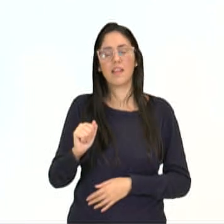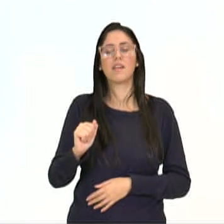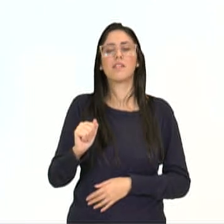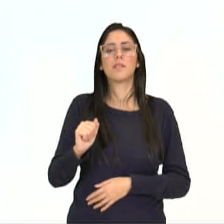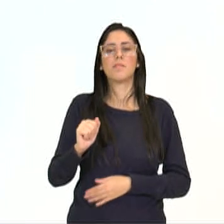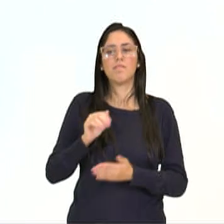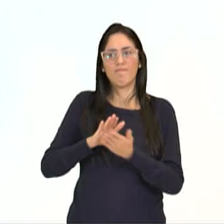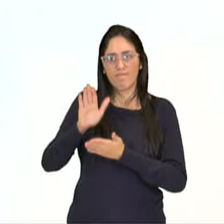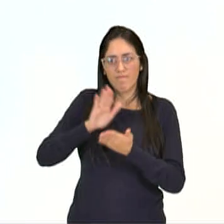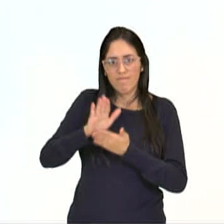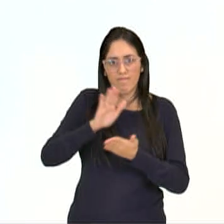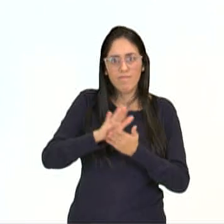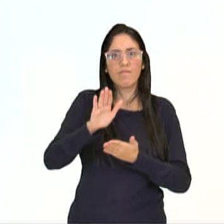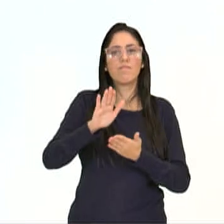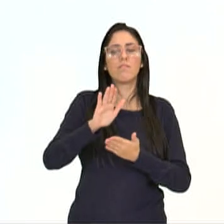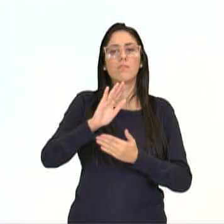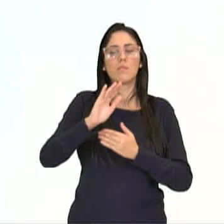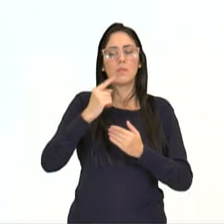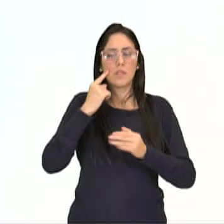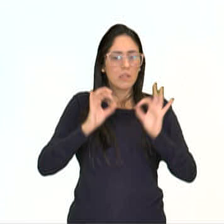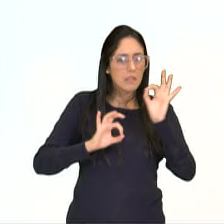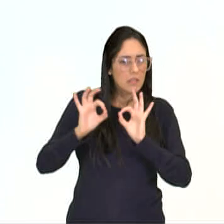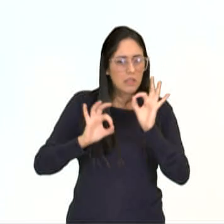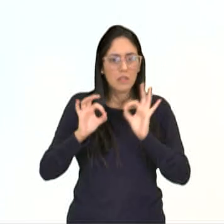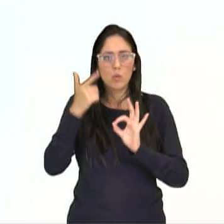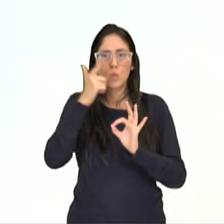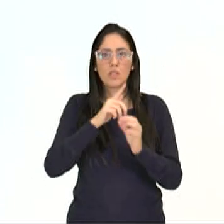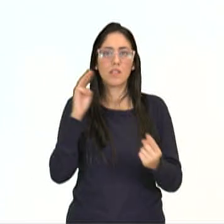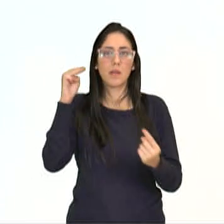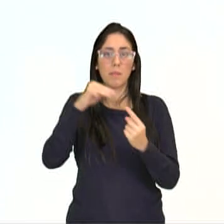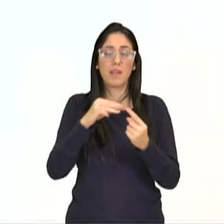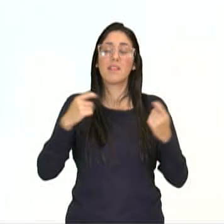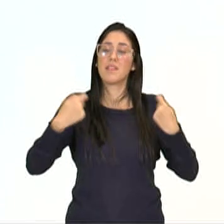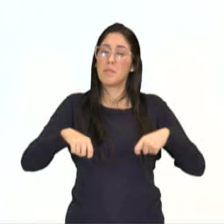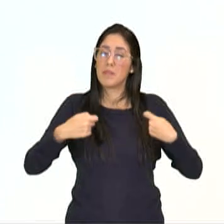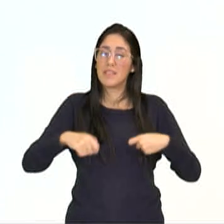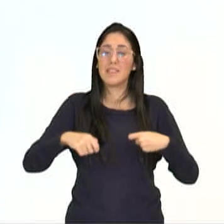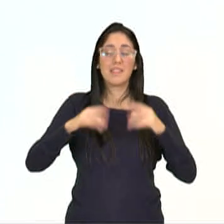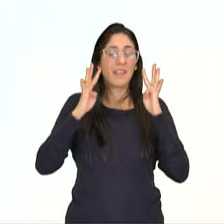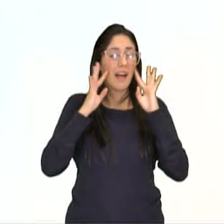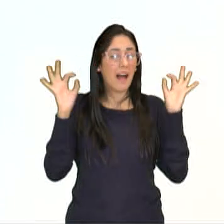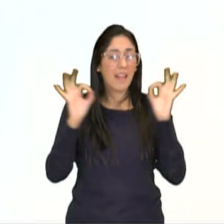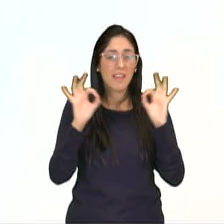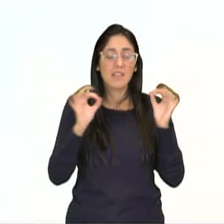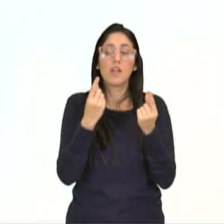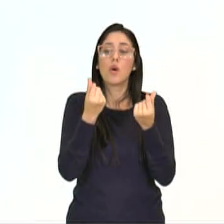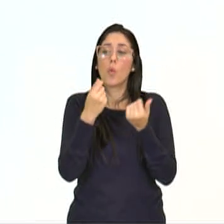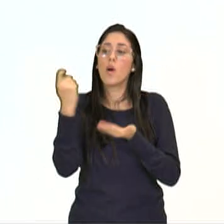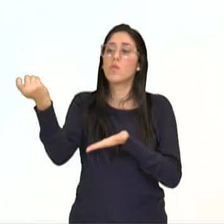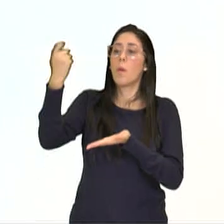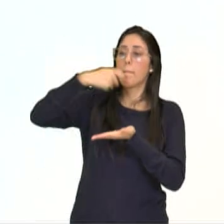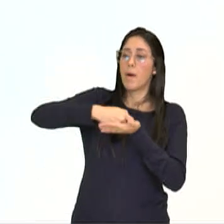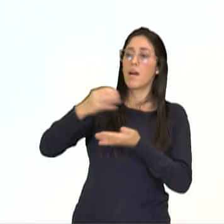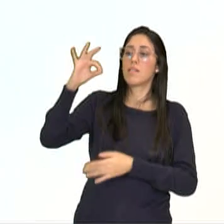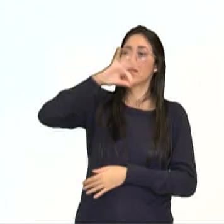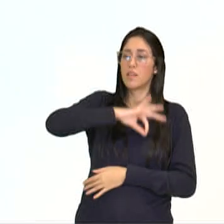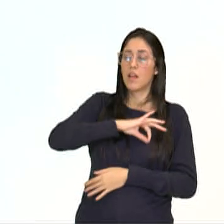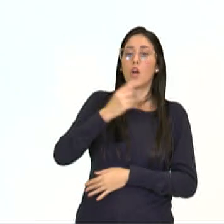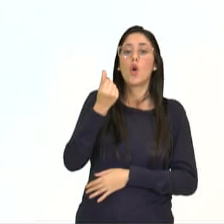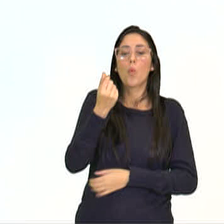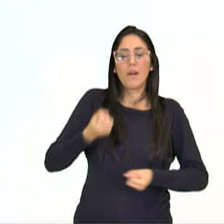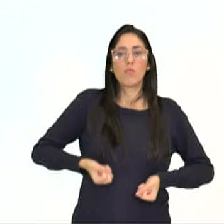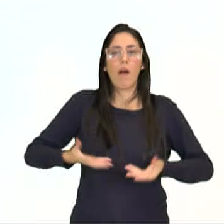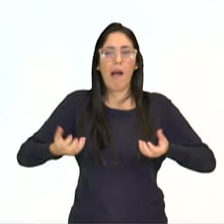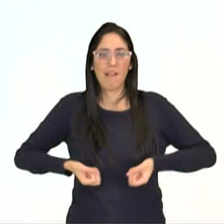metas, é preciso estar atento muito claramente de quanto entra e quanto sai a cada um dos meses. Nunca